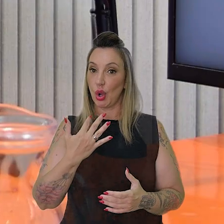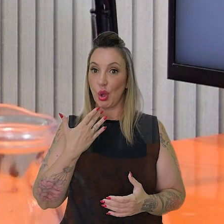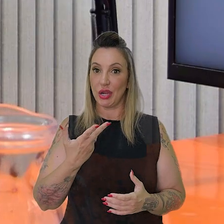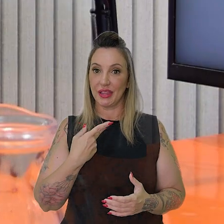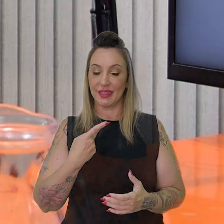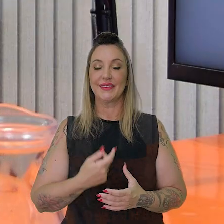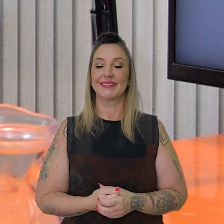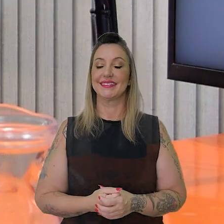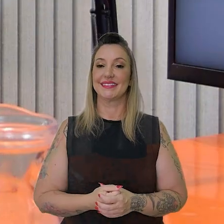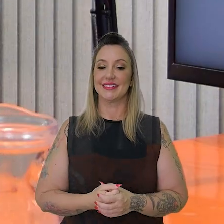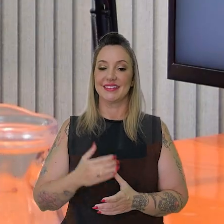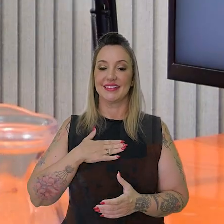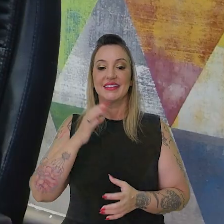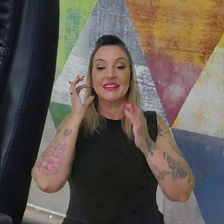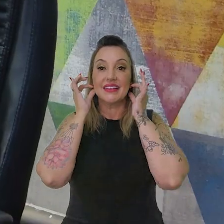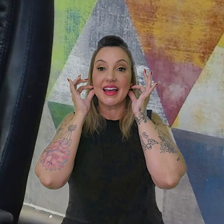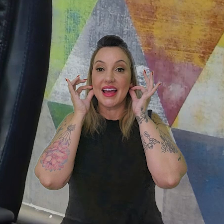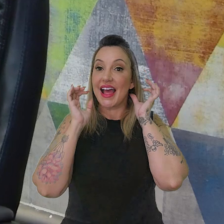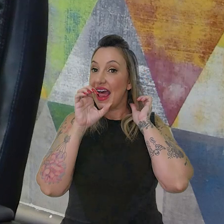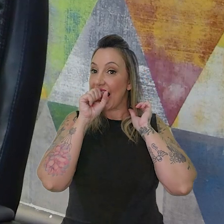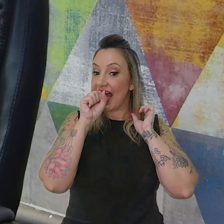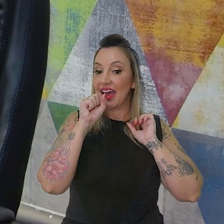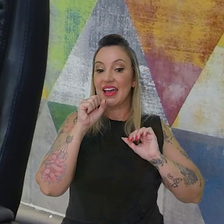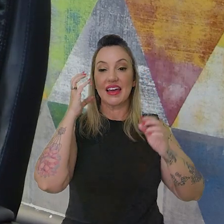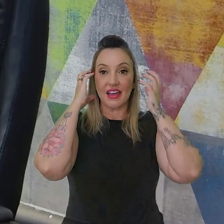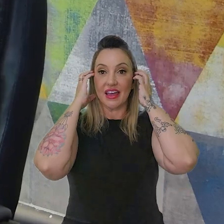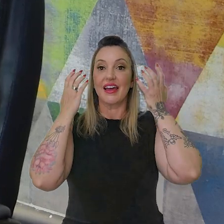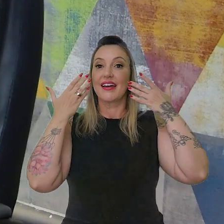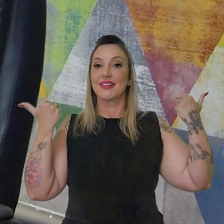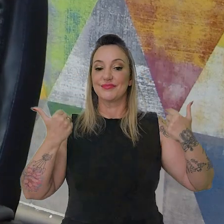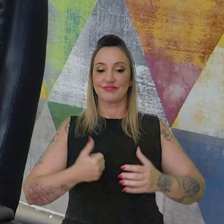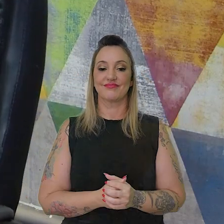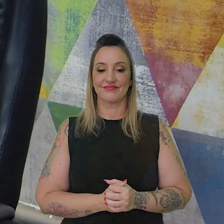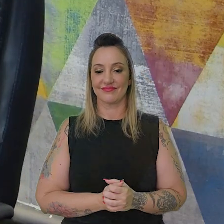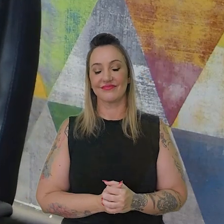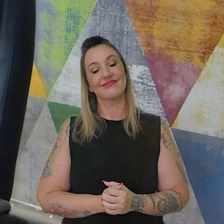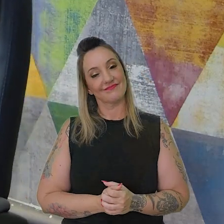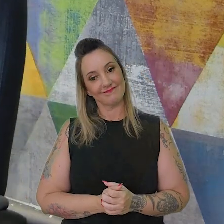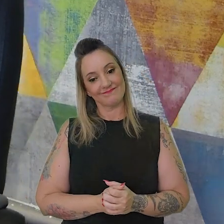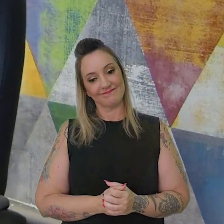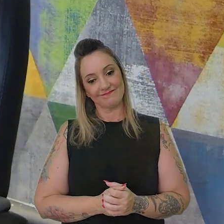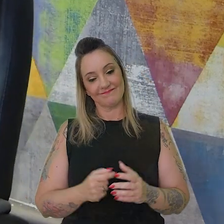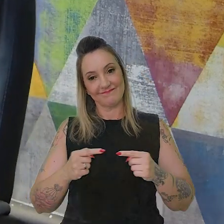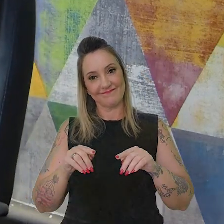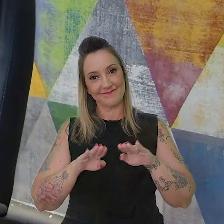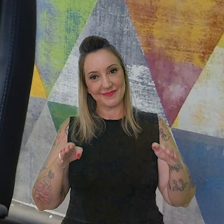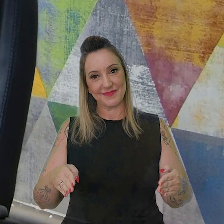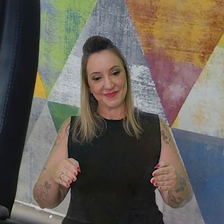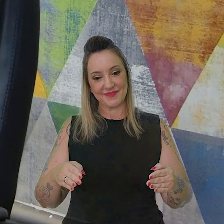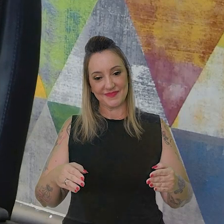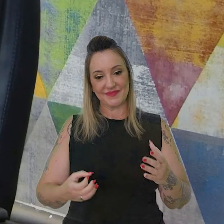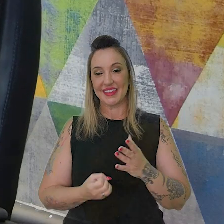tá colorido sim eu tava com brinco laranja mas aqui o fone não permitiu para combinar com a m